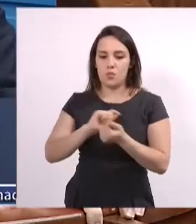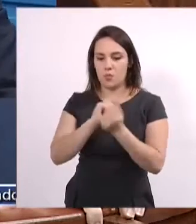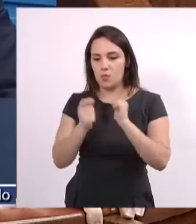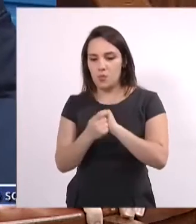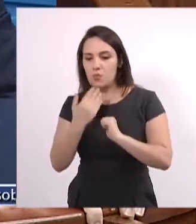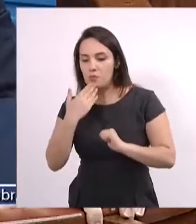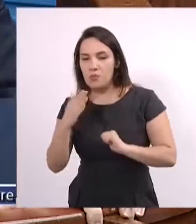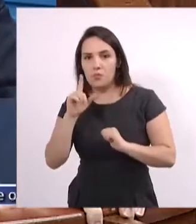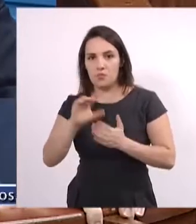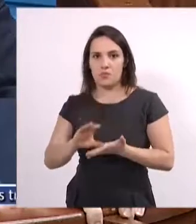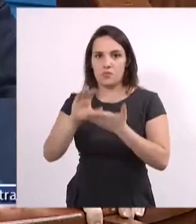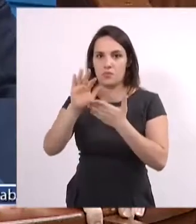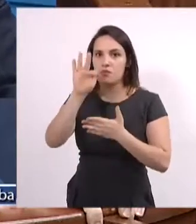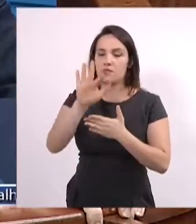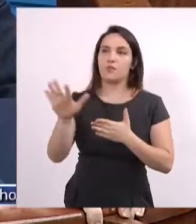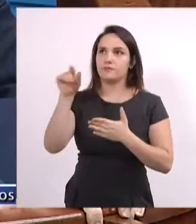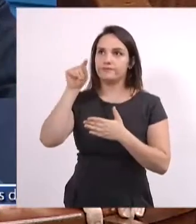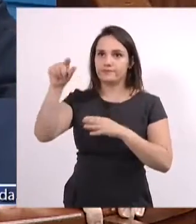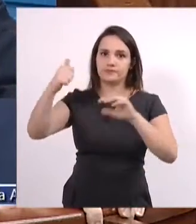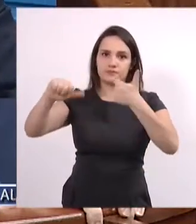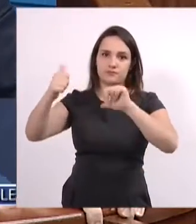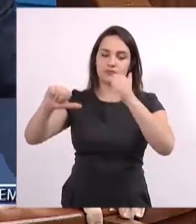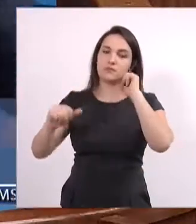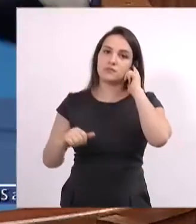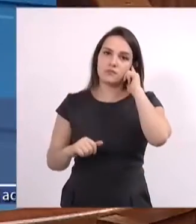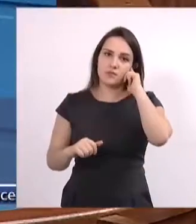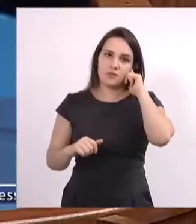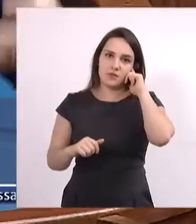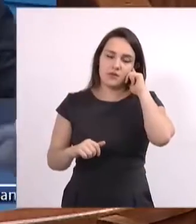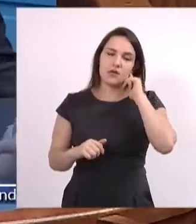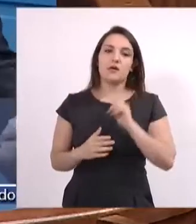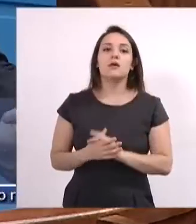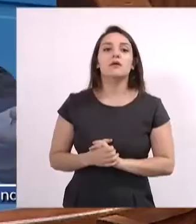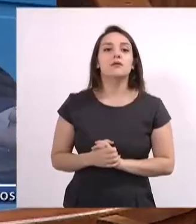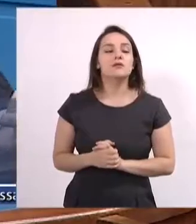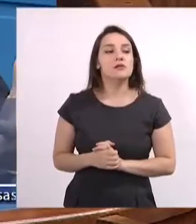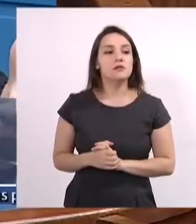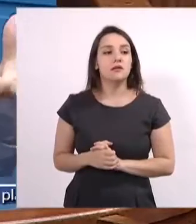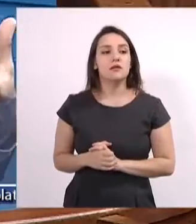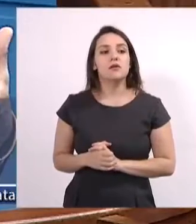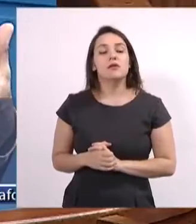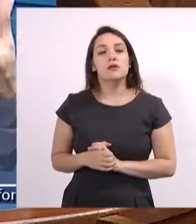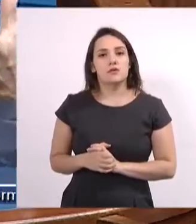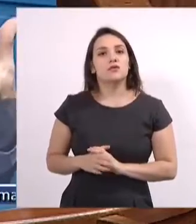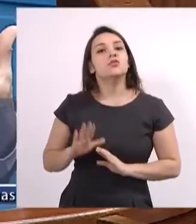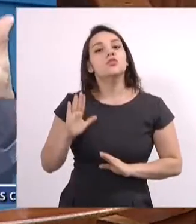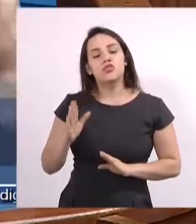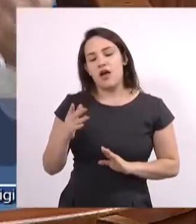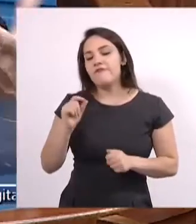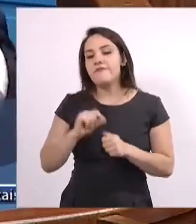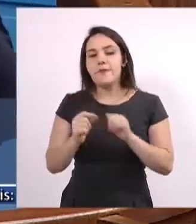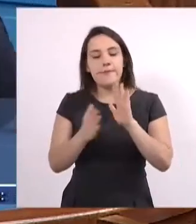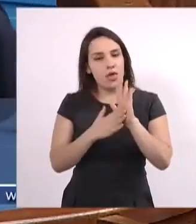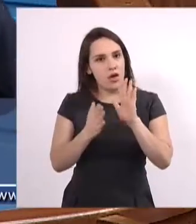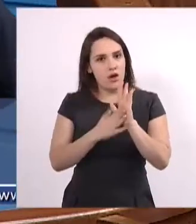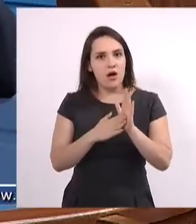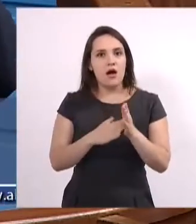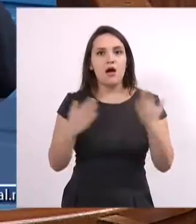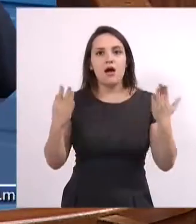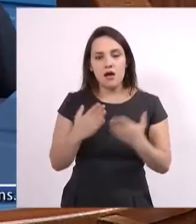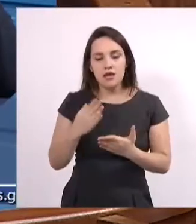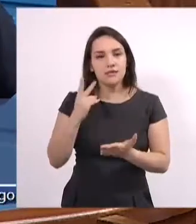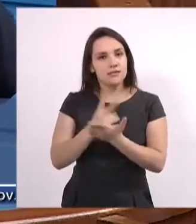para o Conselho Federal, que fez as suas propostas, e todo ano